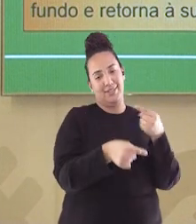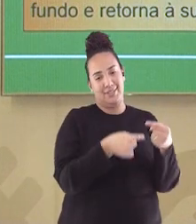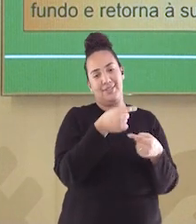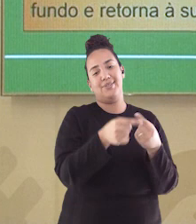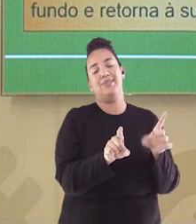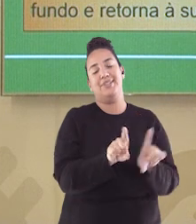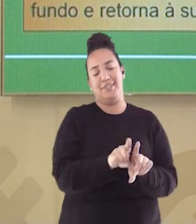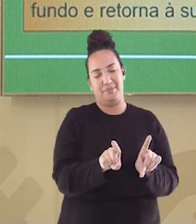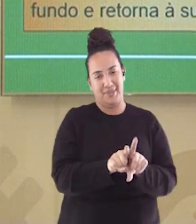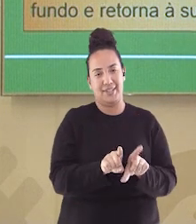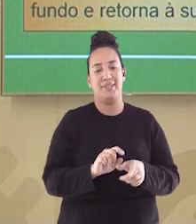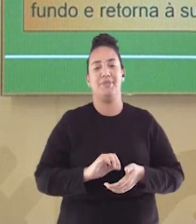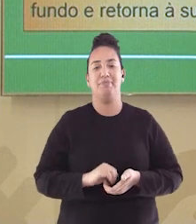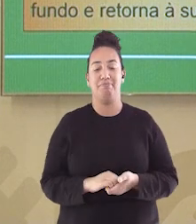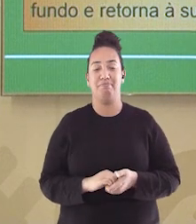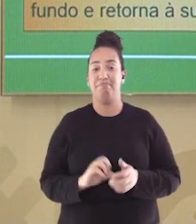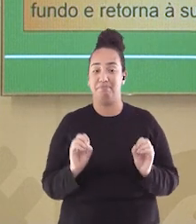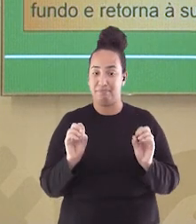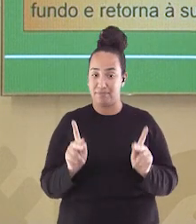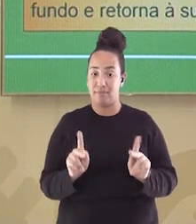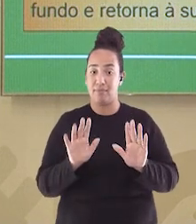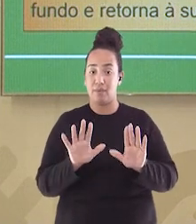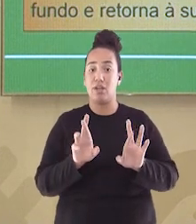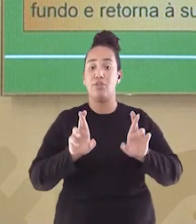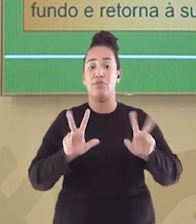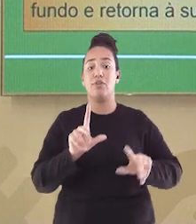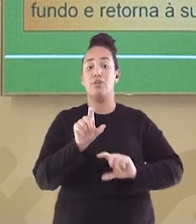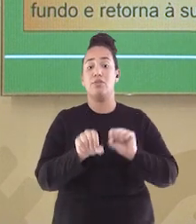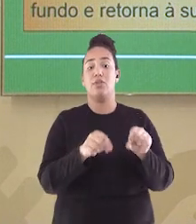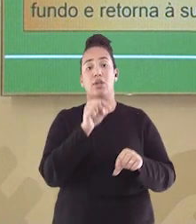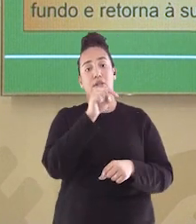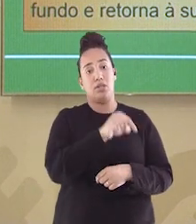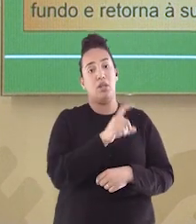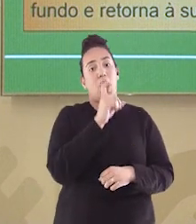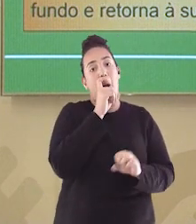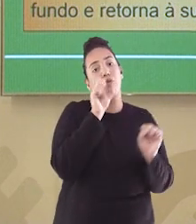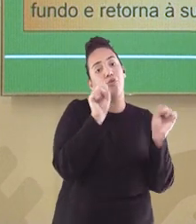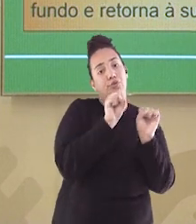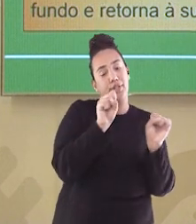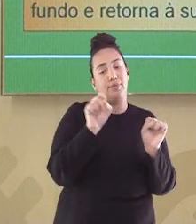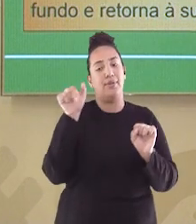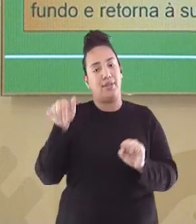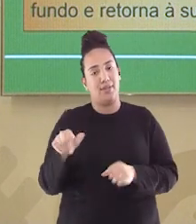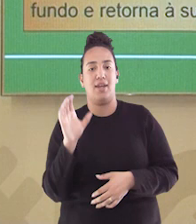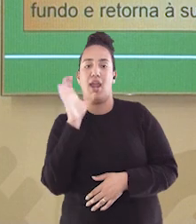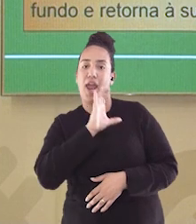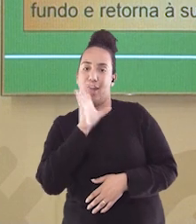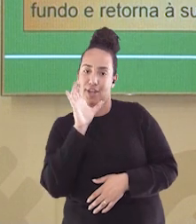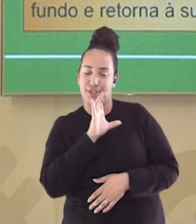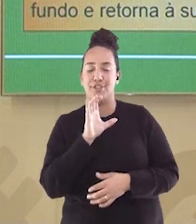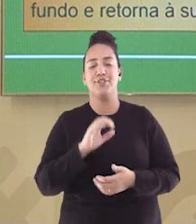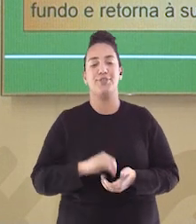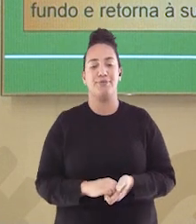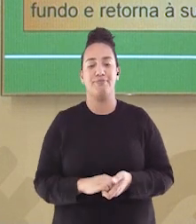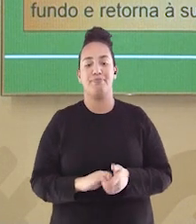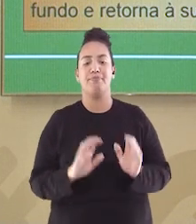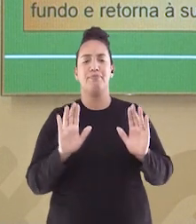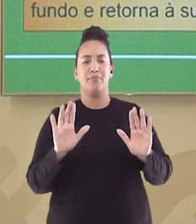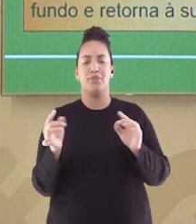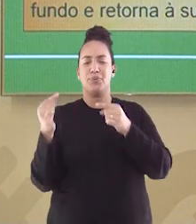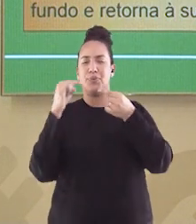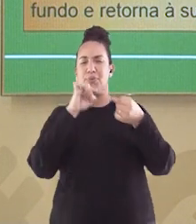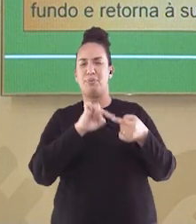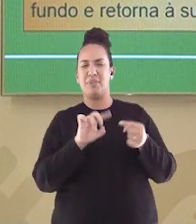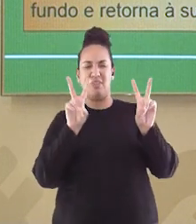ciclo de convecção. Certo? A diferença é que, no caso da geladeira, ela resfria e não aquece. Mas o que tem a ver com o tema da